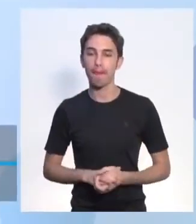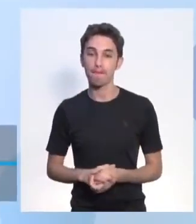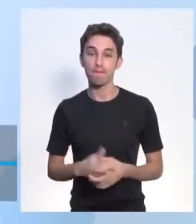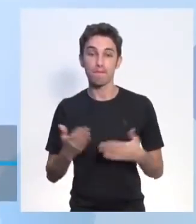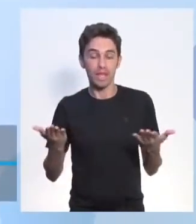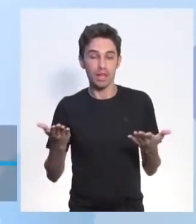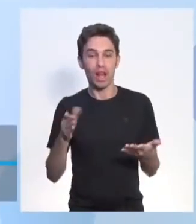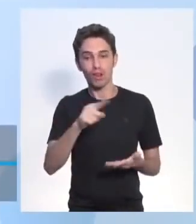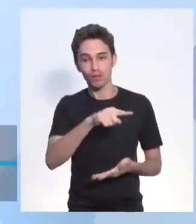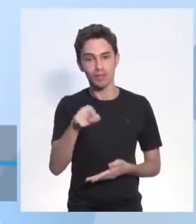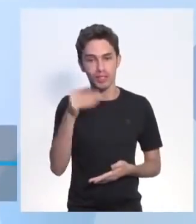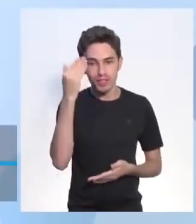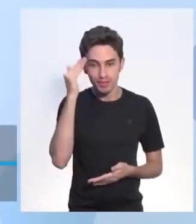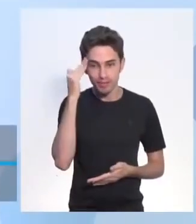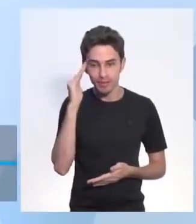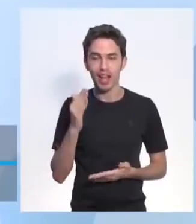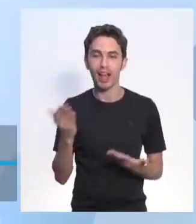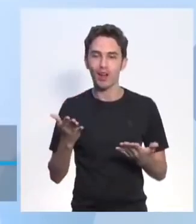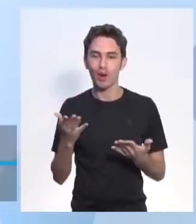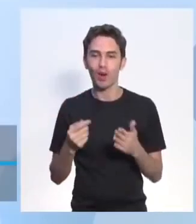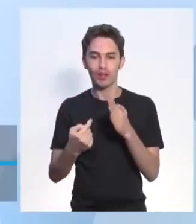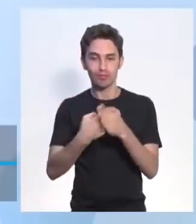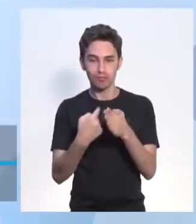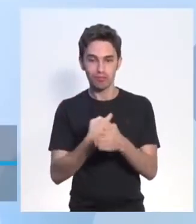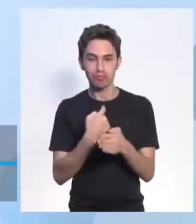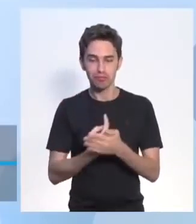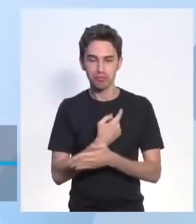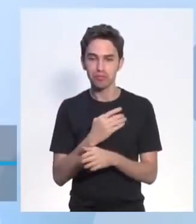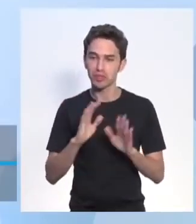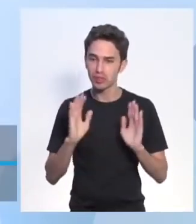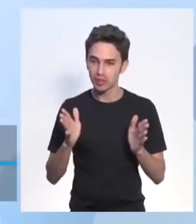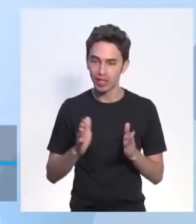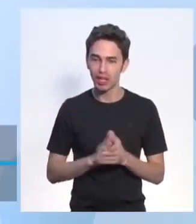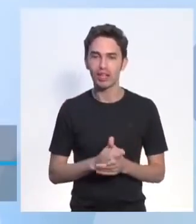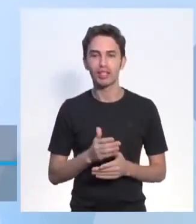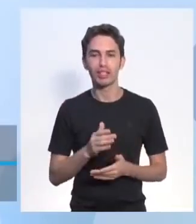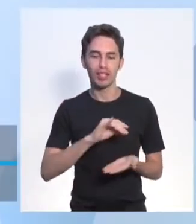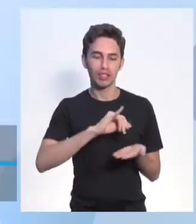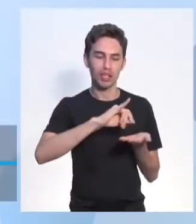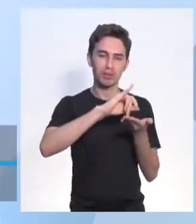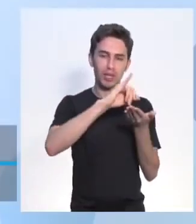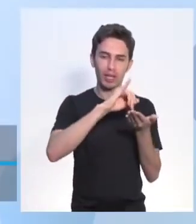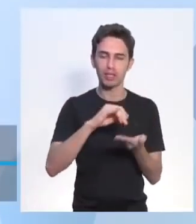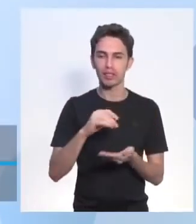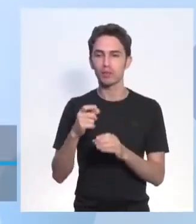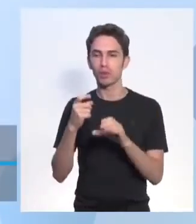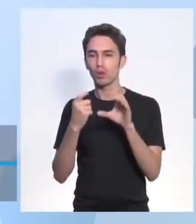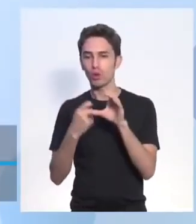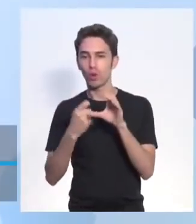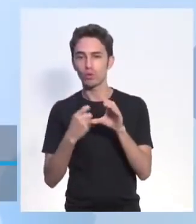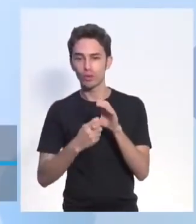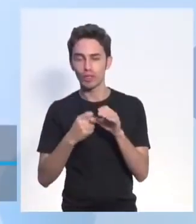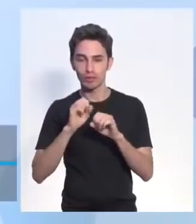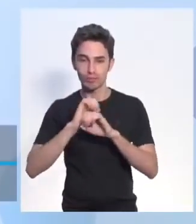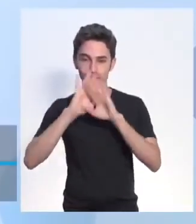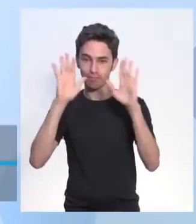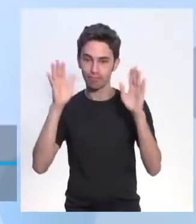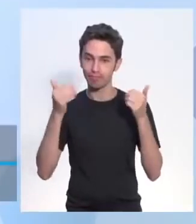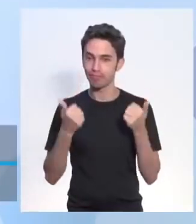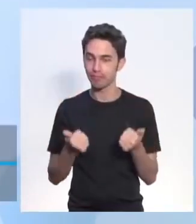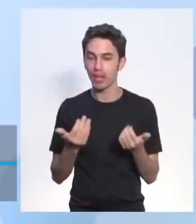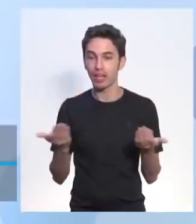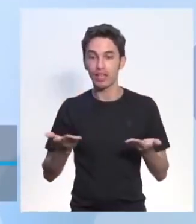já entenderam, já tiraram as dúvidas do que é capitalismo e comunismo. E essa guerra, essa